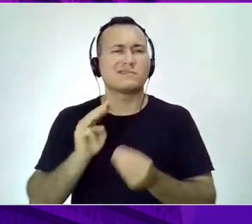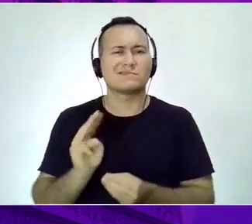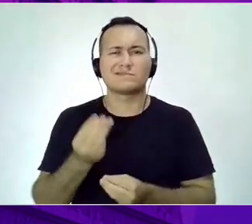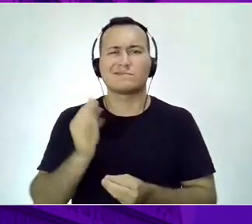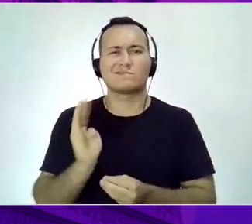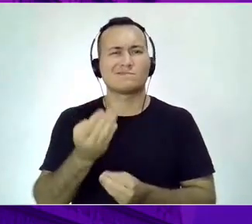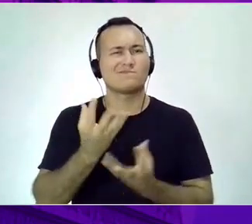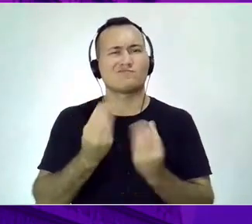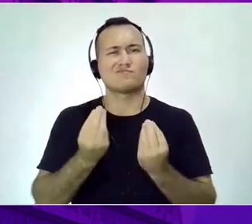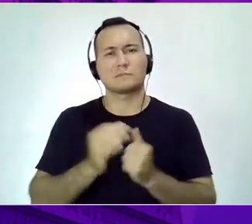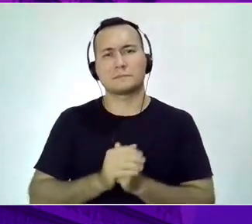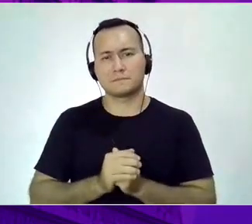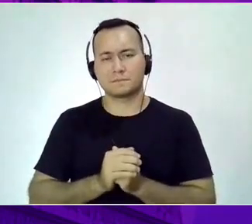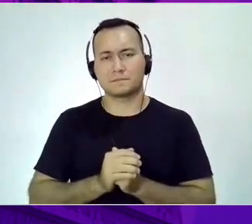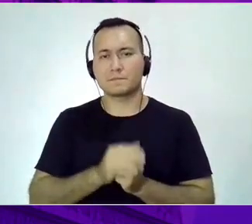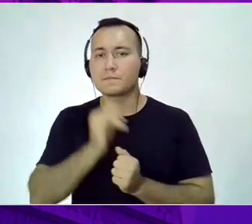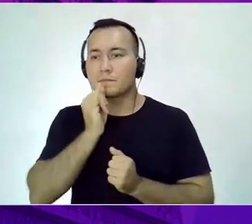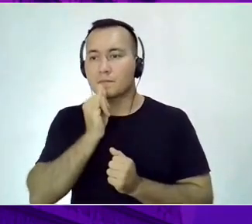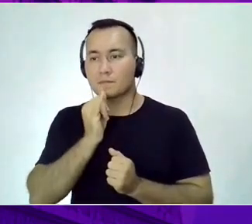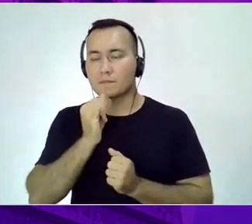disso, gerar